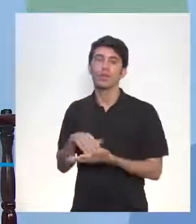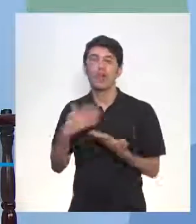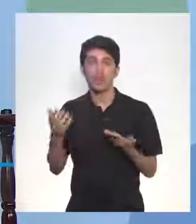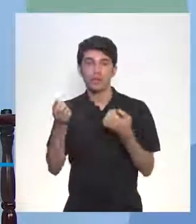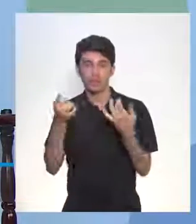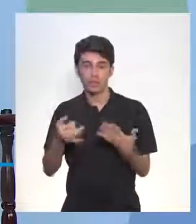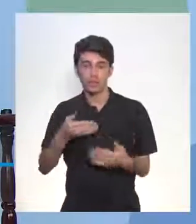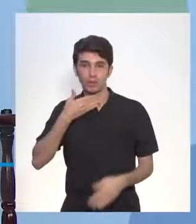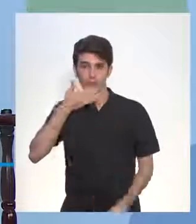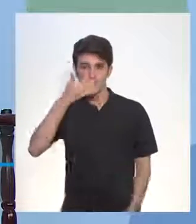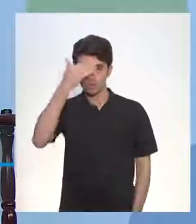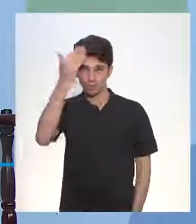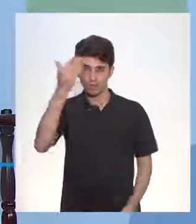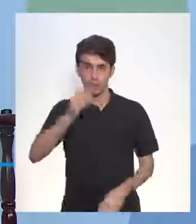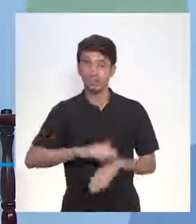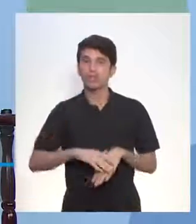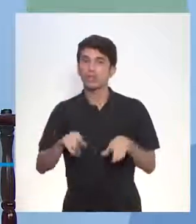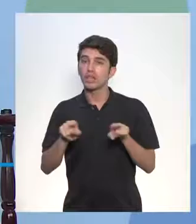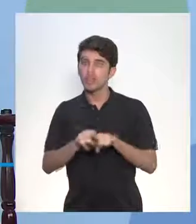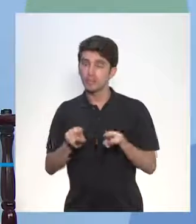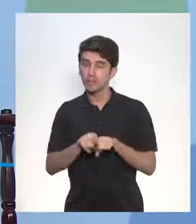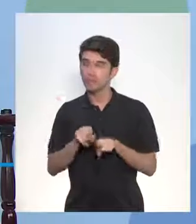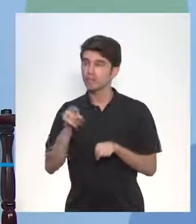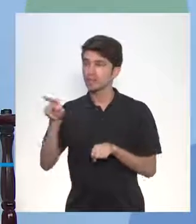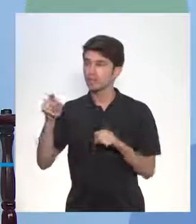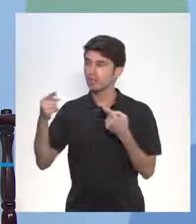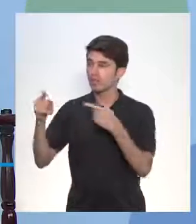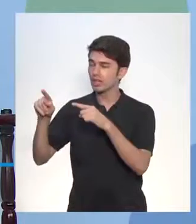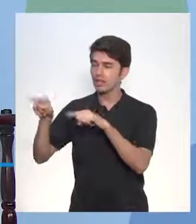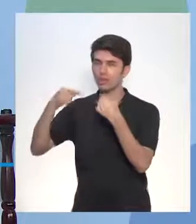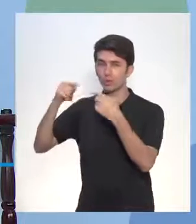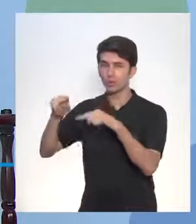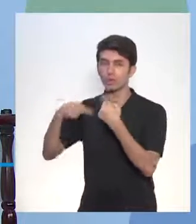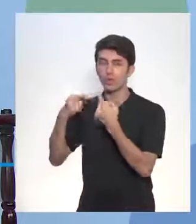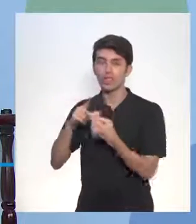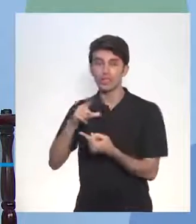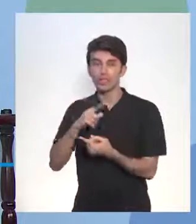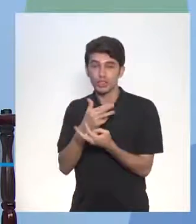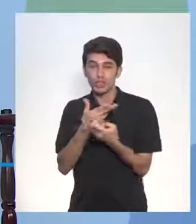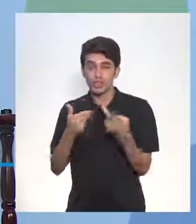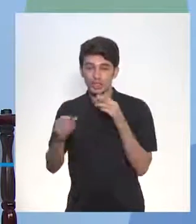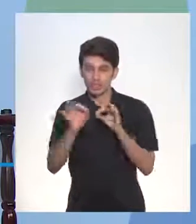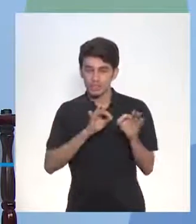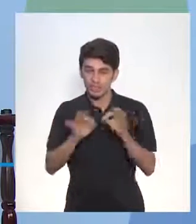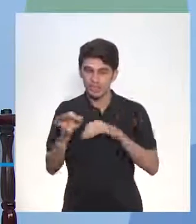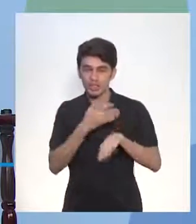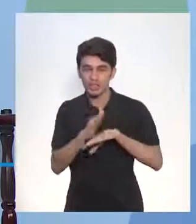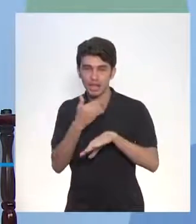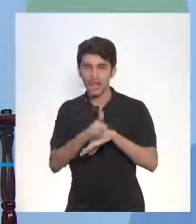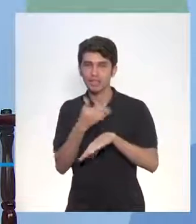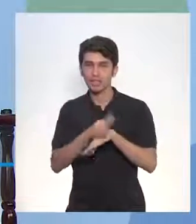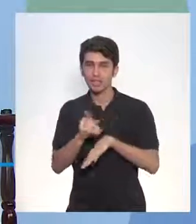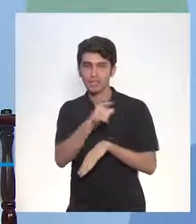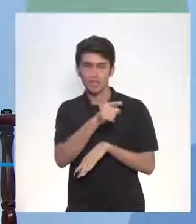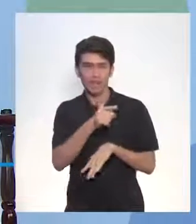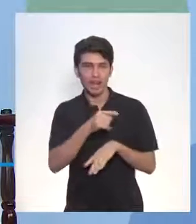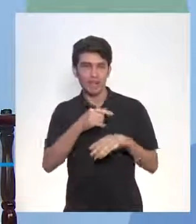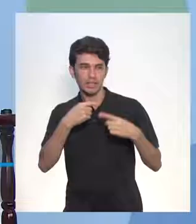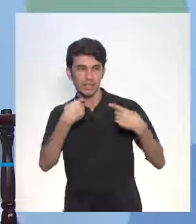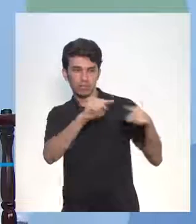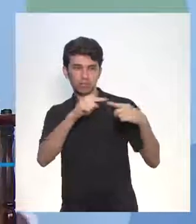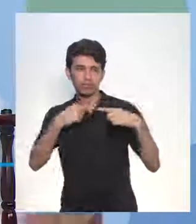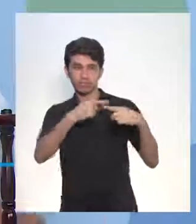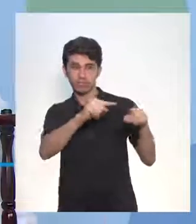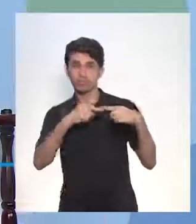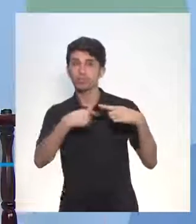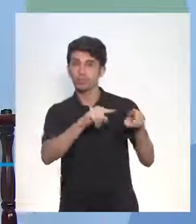dos muçulmanos, e existiam várias táticas muçulmanas de enfrentamento aos cruzados, que também enfraqueciam